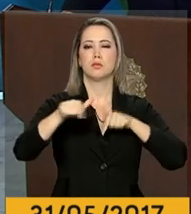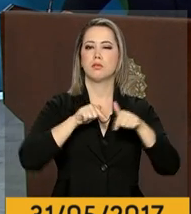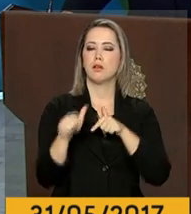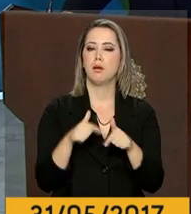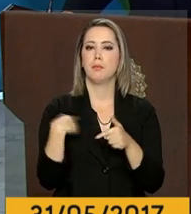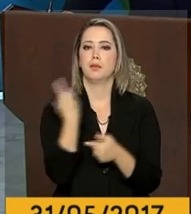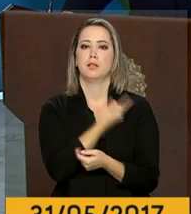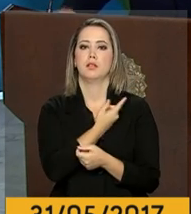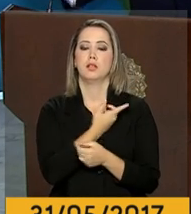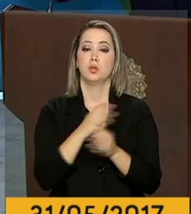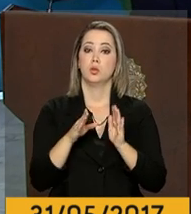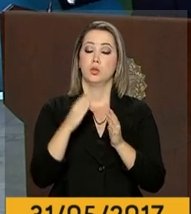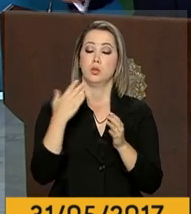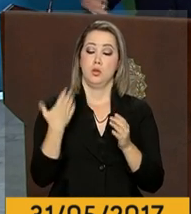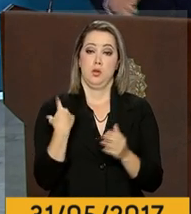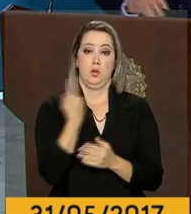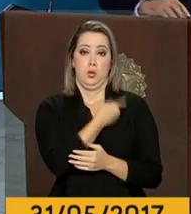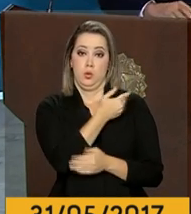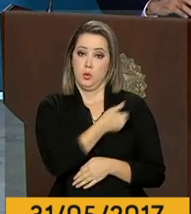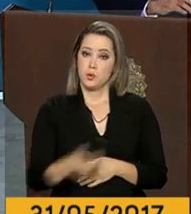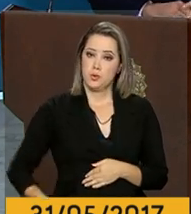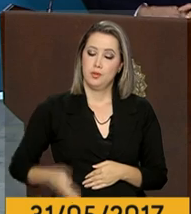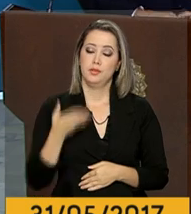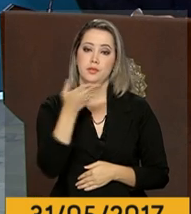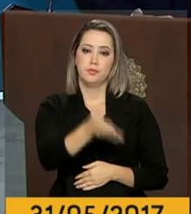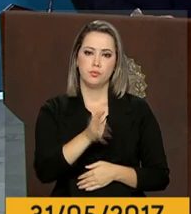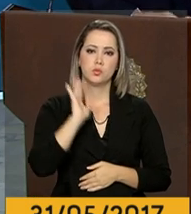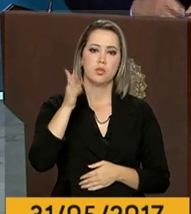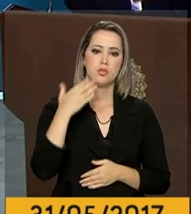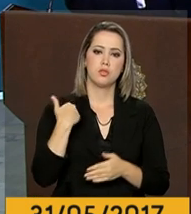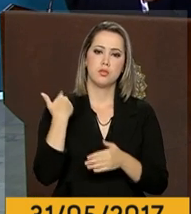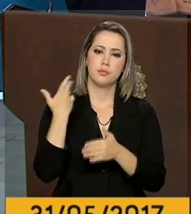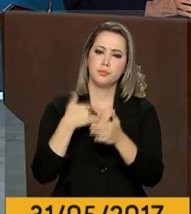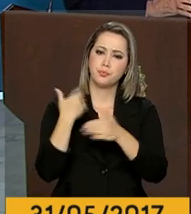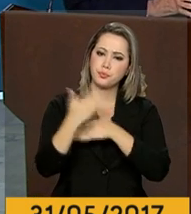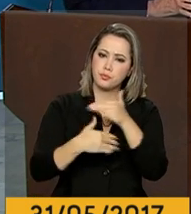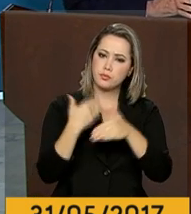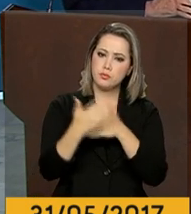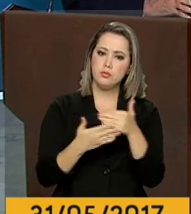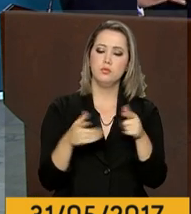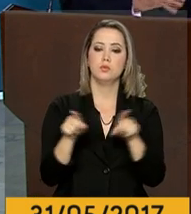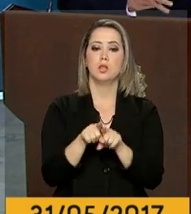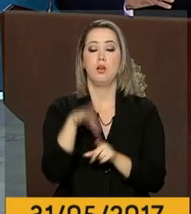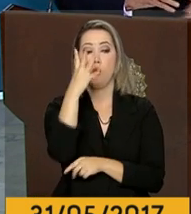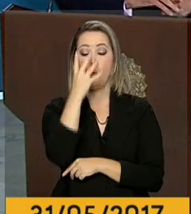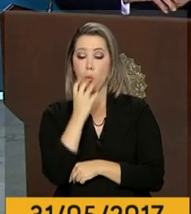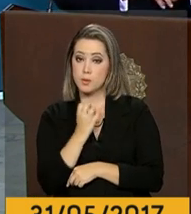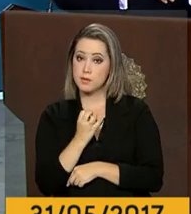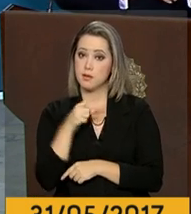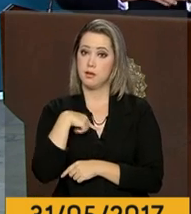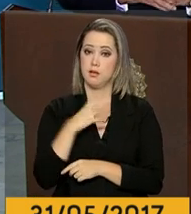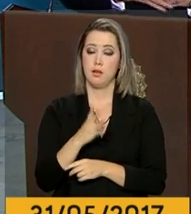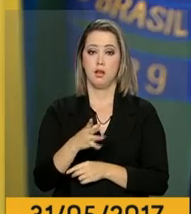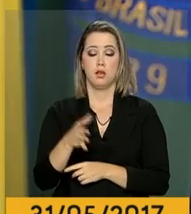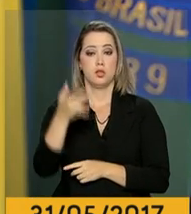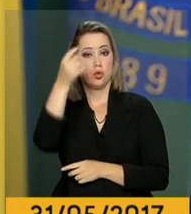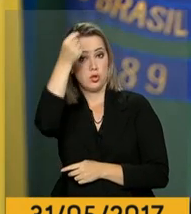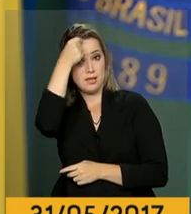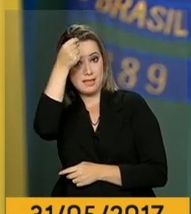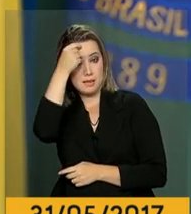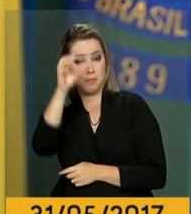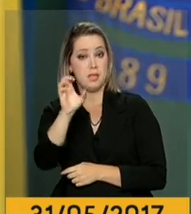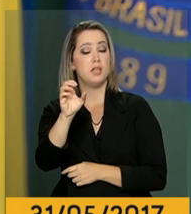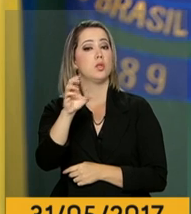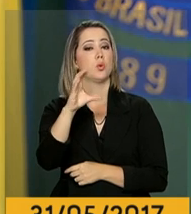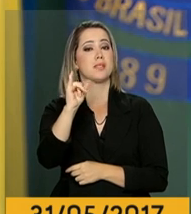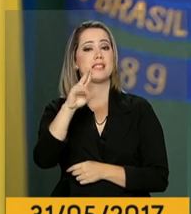trabalho da pasta. Aliás, é o que vinha fazendo. Com seriedade e espírito cívico, o nosso colega e